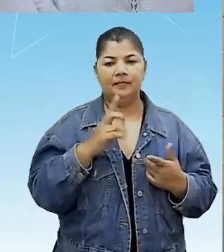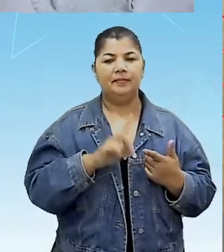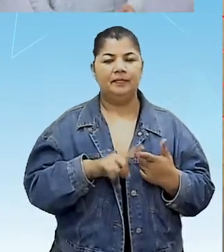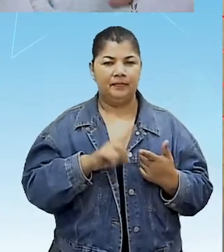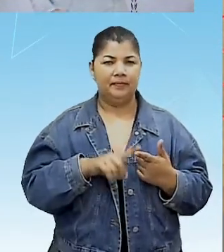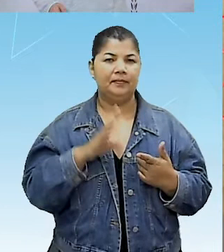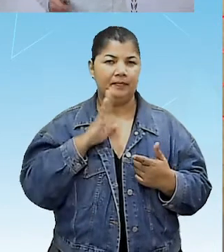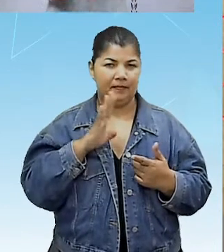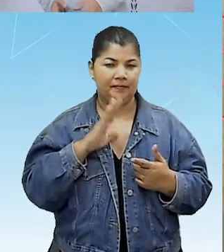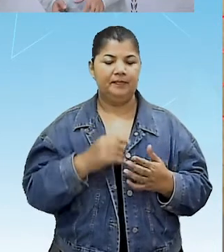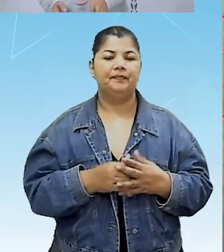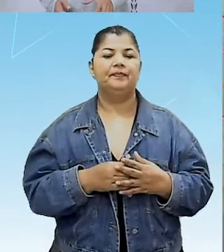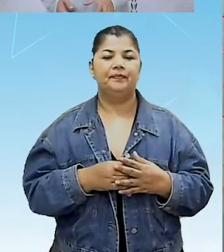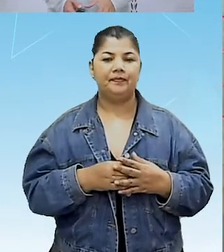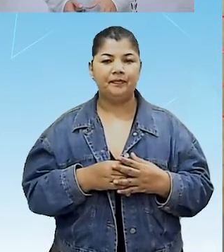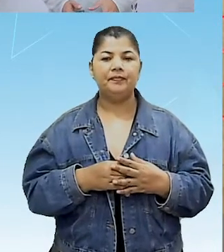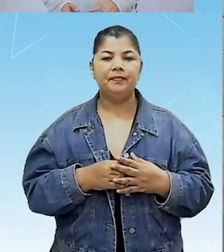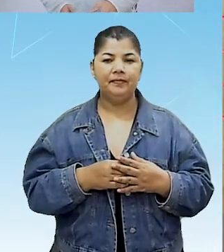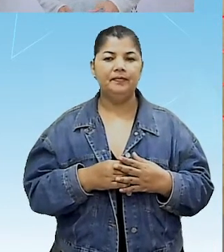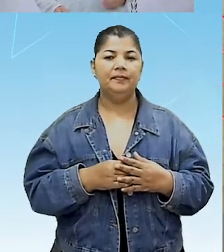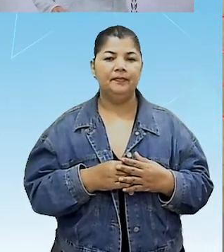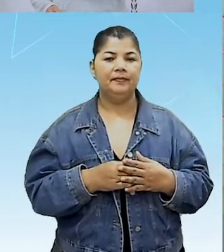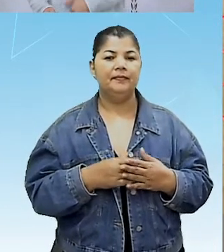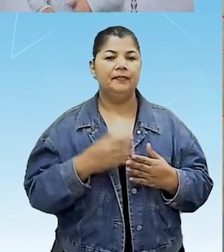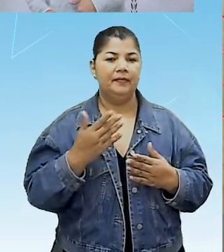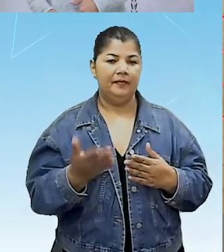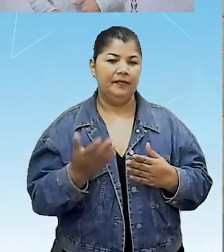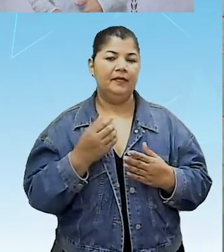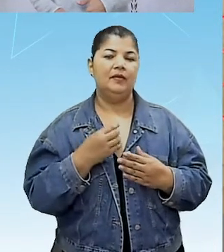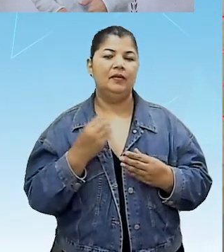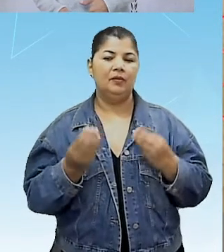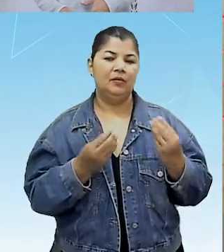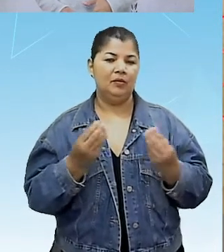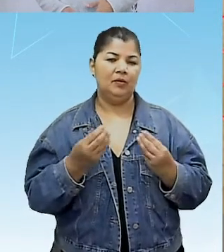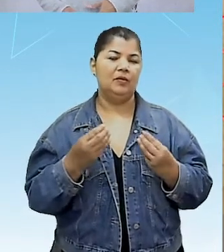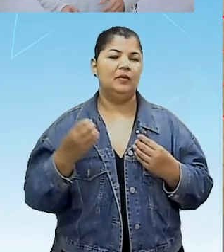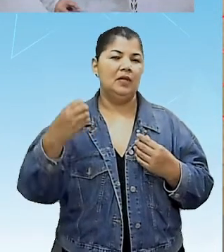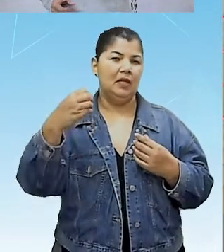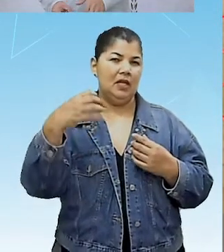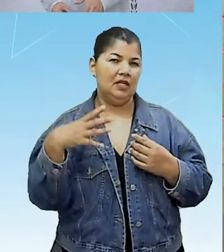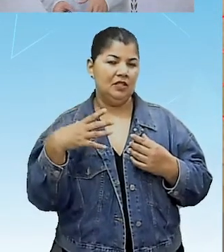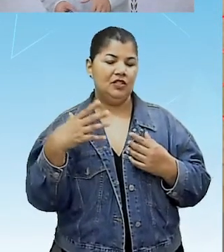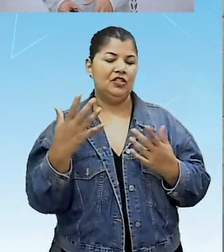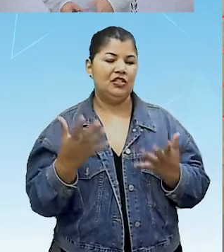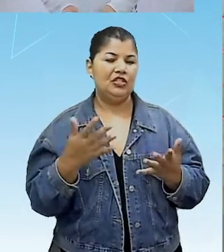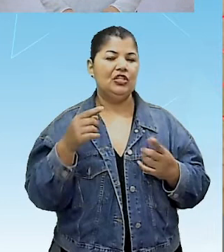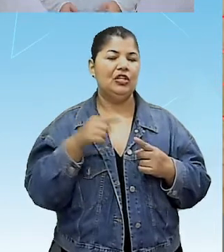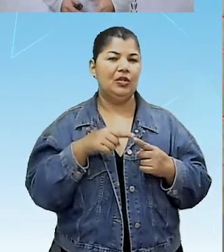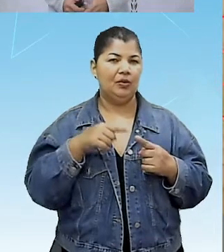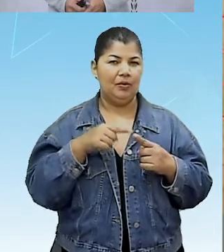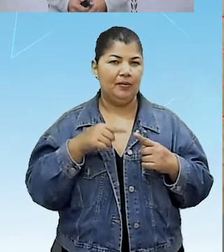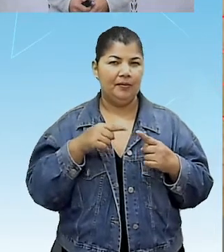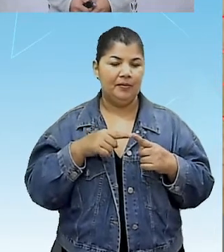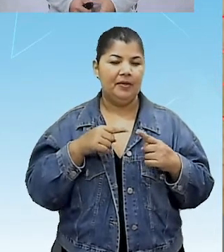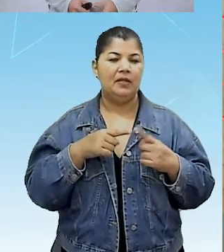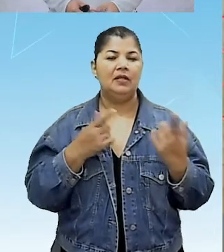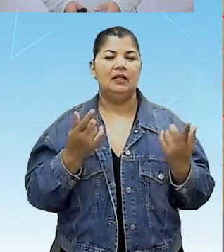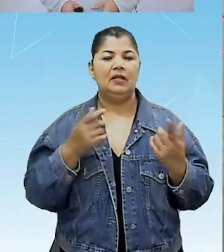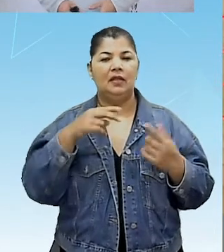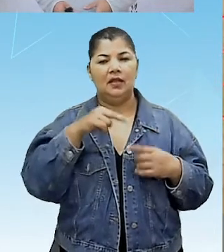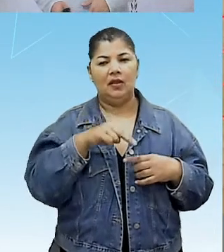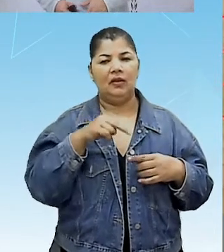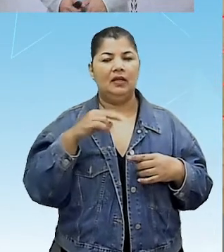fotovoltaica. Aí, por que eu estou falando de energia então, e o que ela tem a ver com notação científica? No nosso cotidiano, nós vamos ver, por